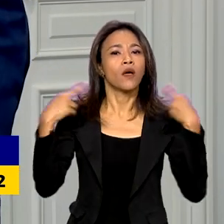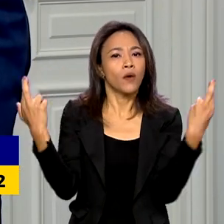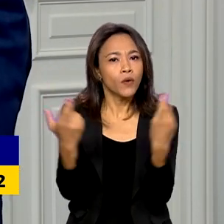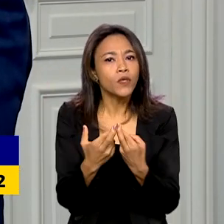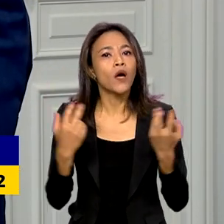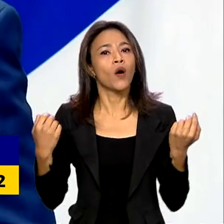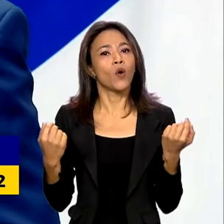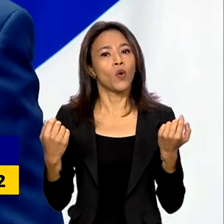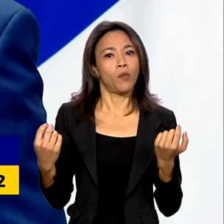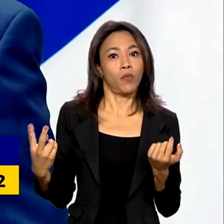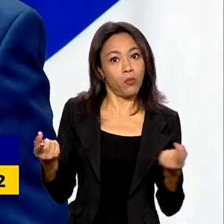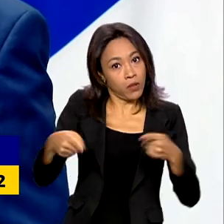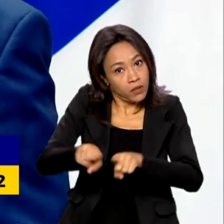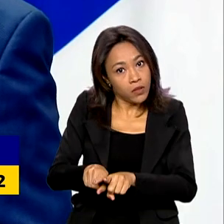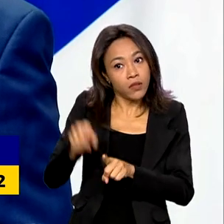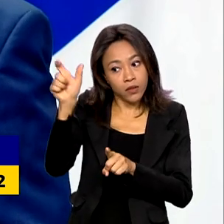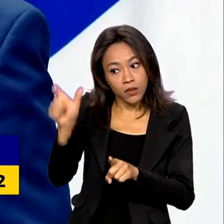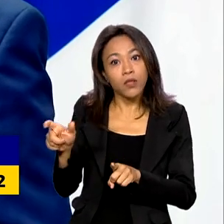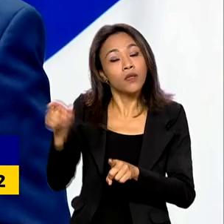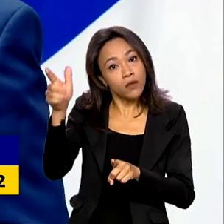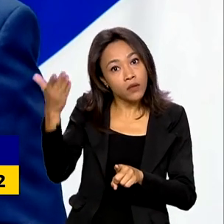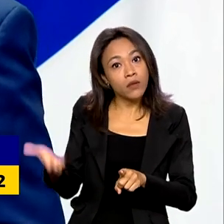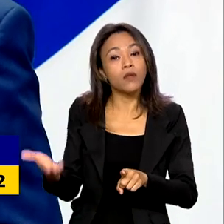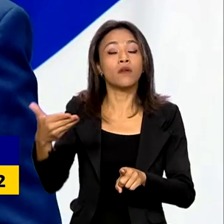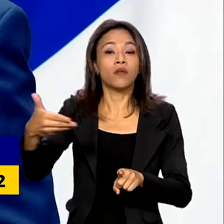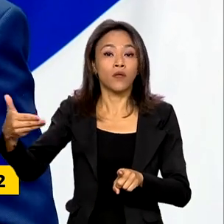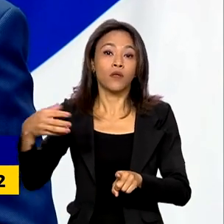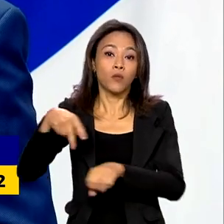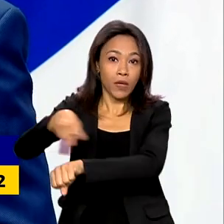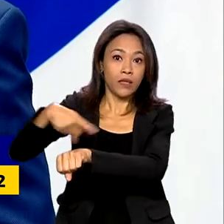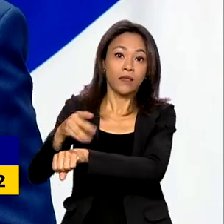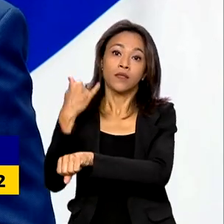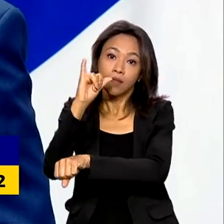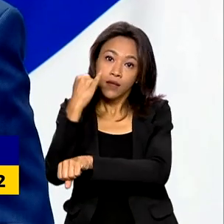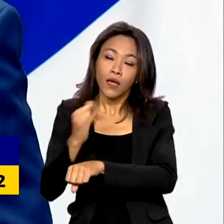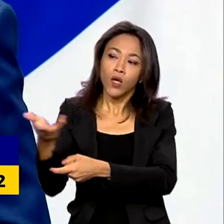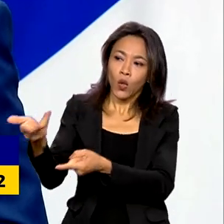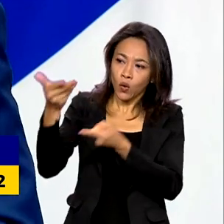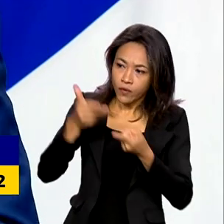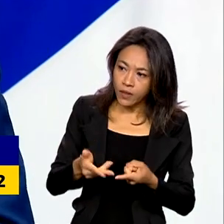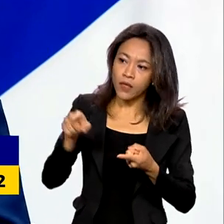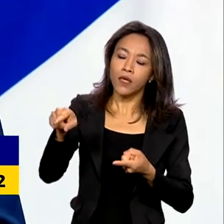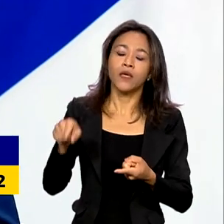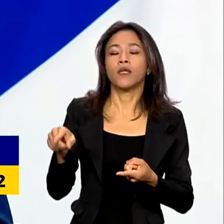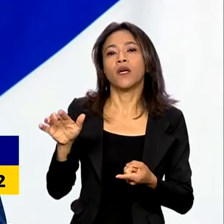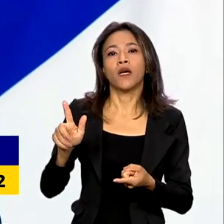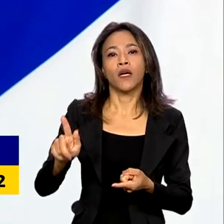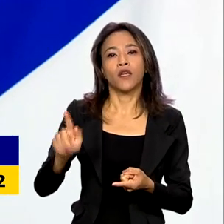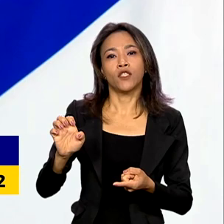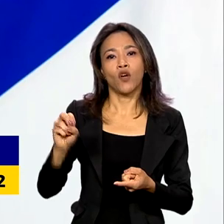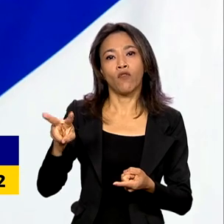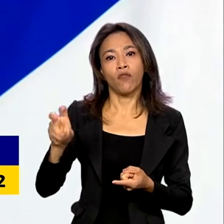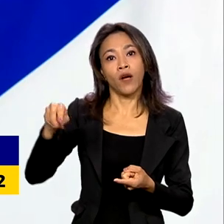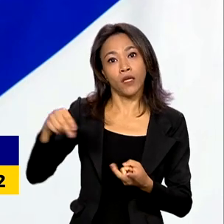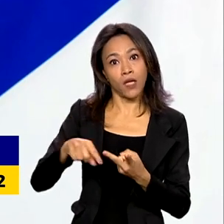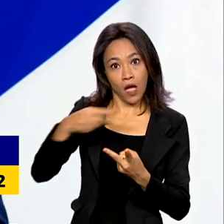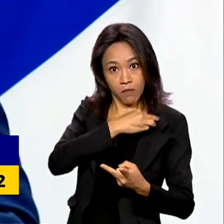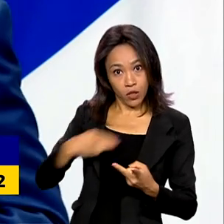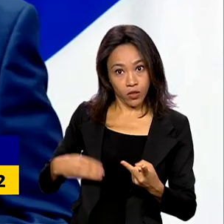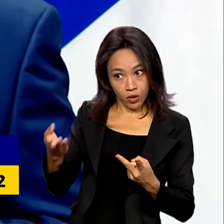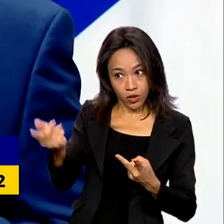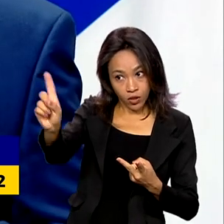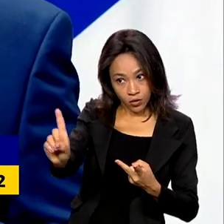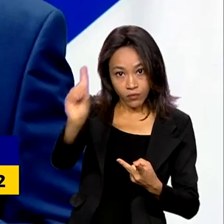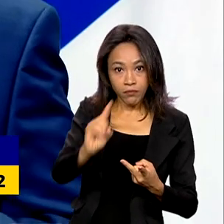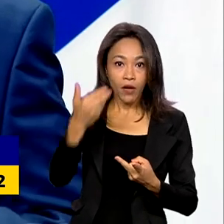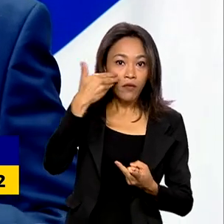com a Itália. Eu convidei o presidente Mattarella para ir ao Brasil, convidei a ministra Giovanna para ir ao Brasil. E eu espero